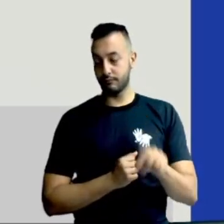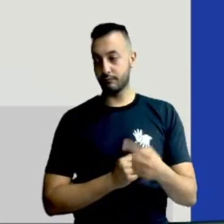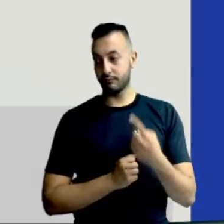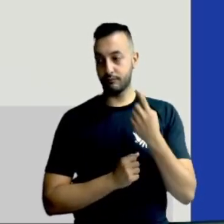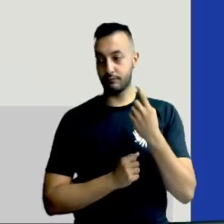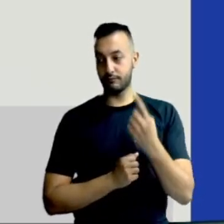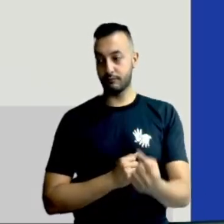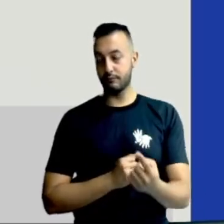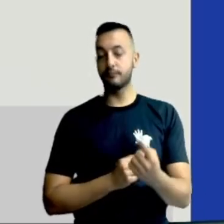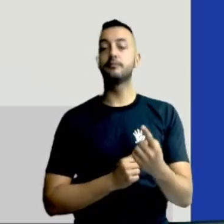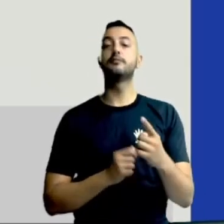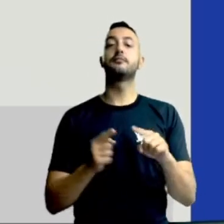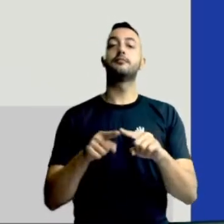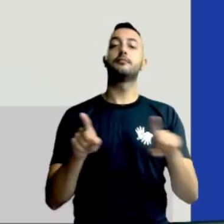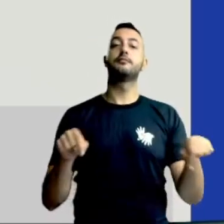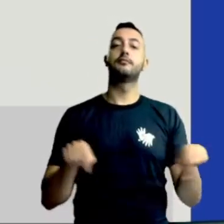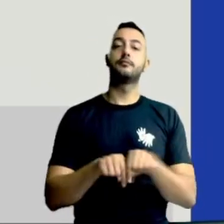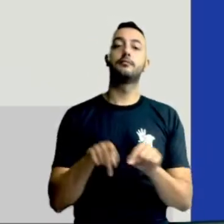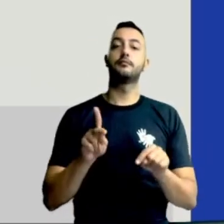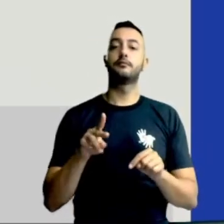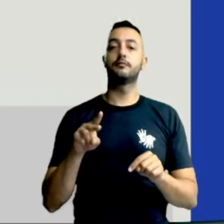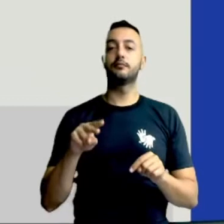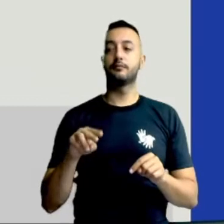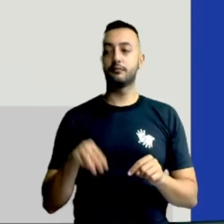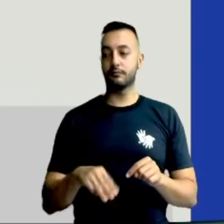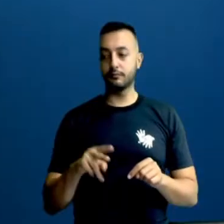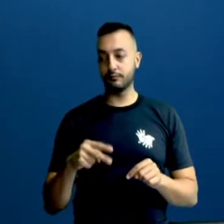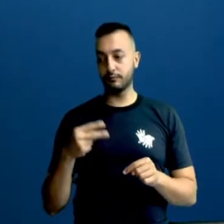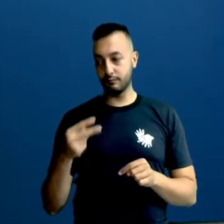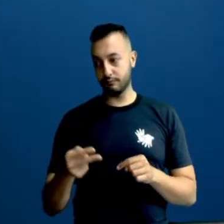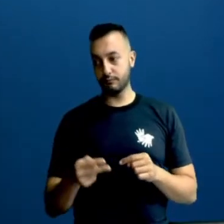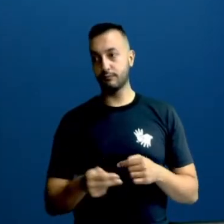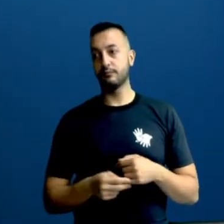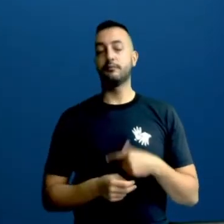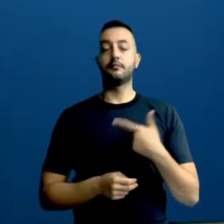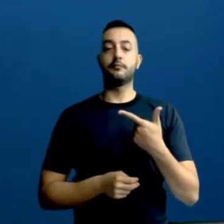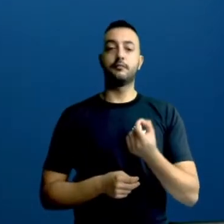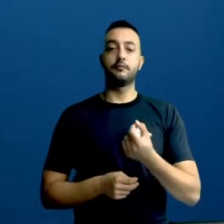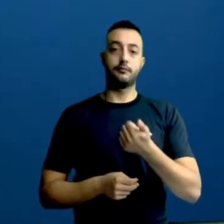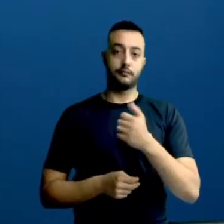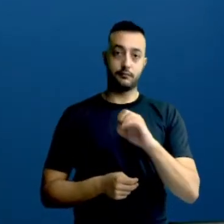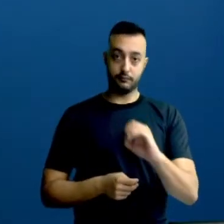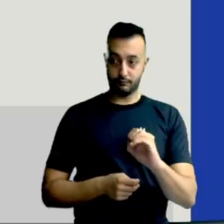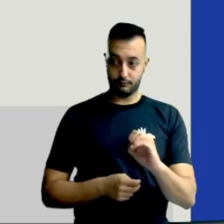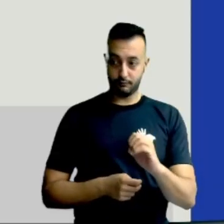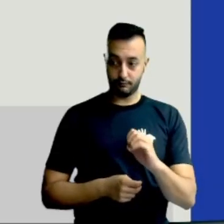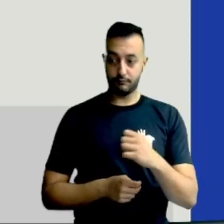350,1 habitantes por quilômetro quadrado. Em 2010,